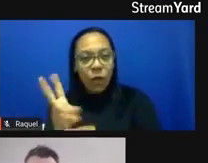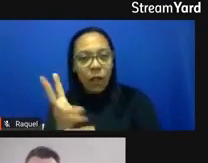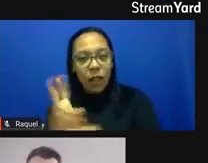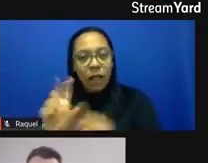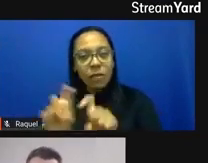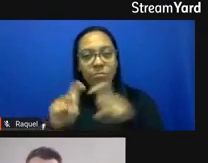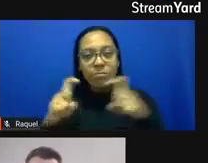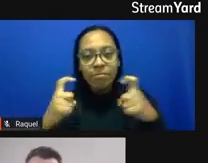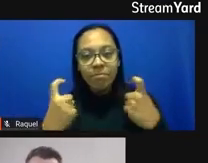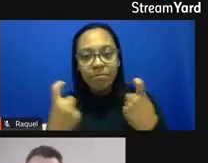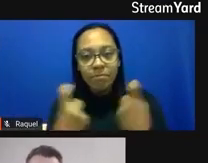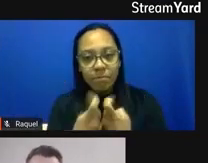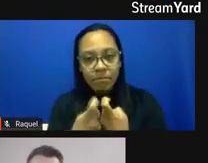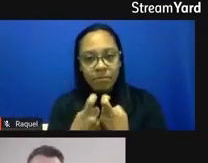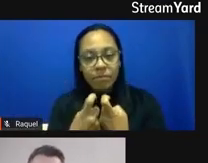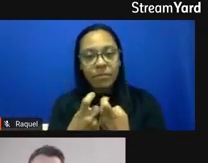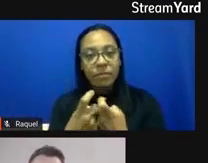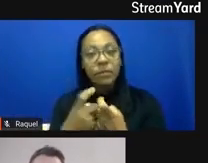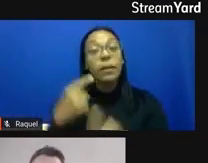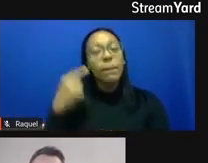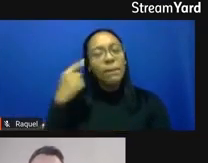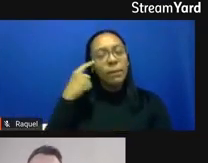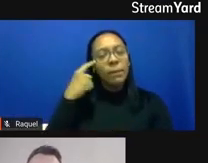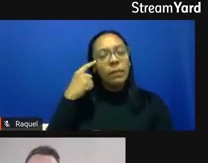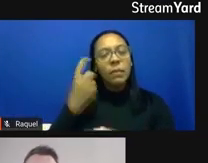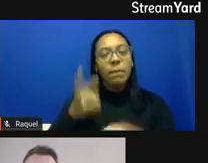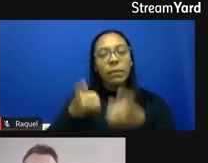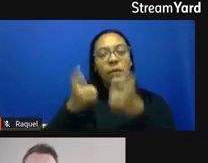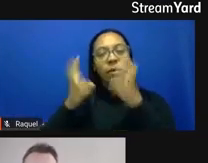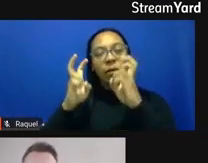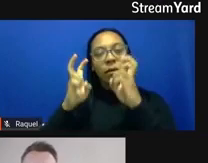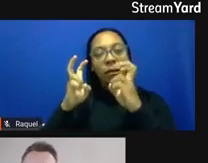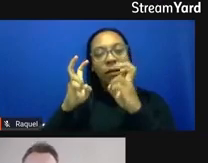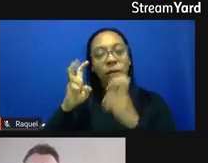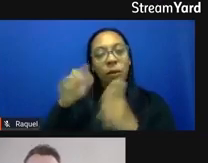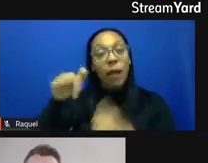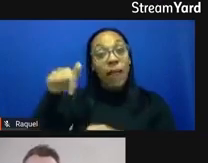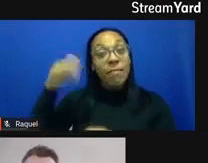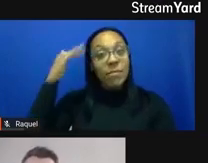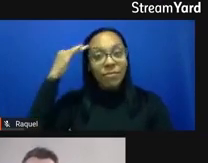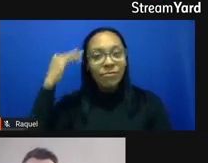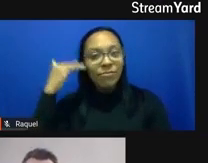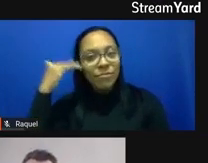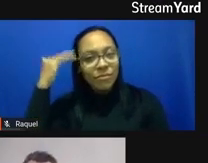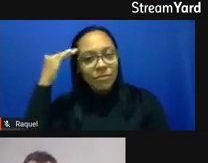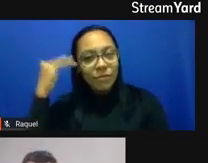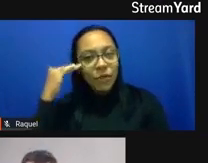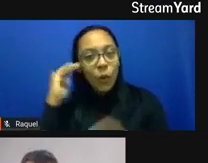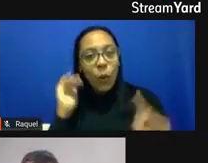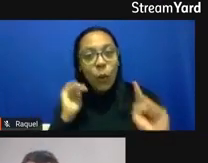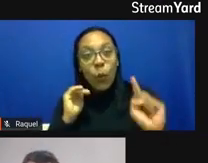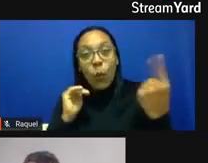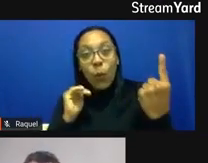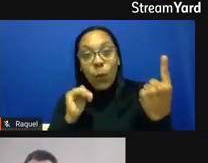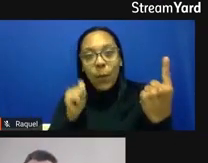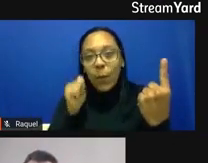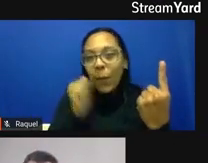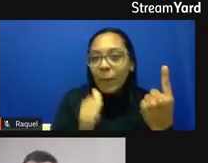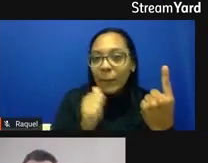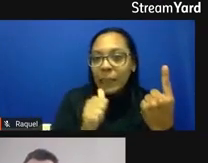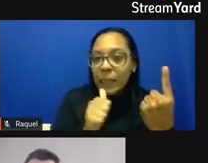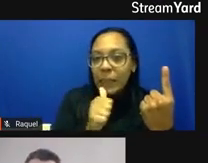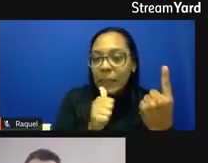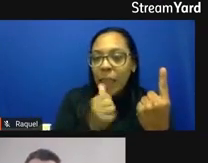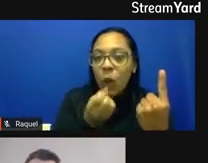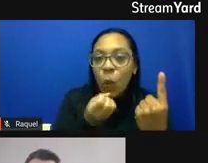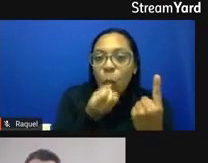muito nessas 2 últimas semanas aqui em Santa Maria. A gente, uma menina relatou, aí